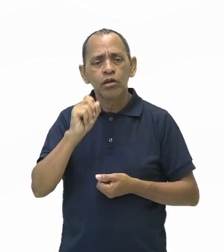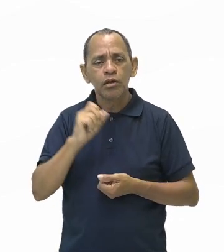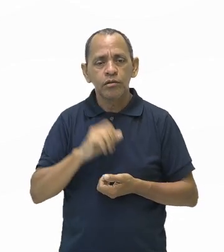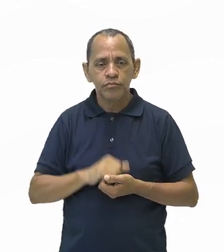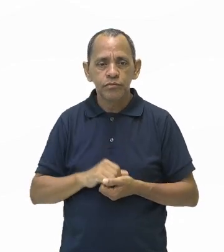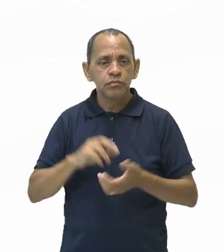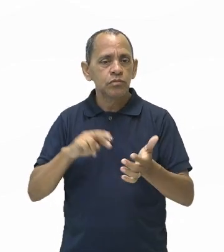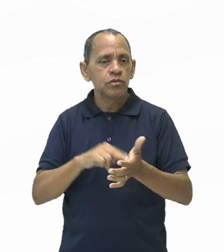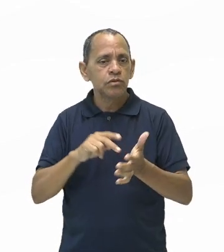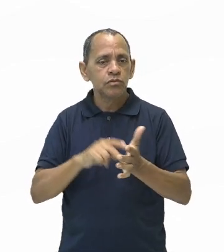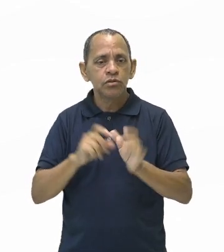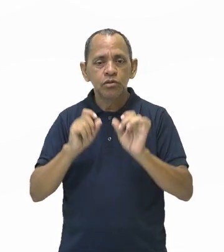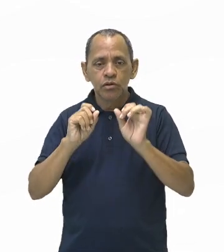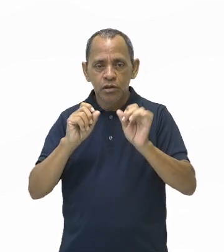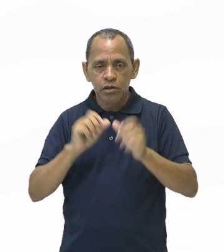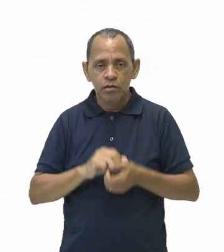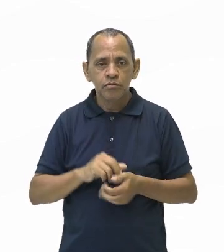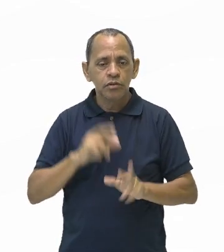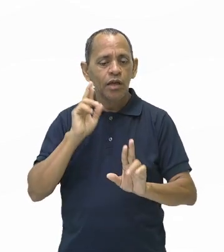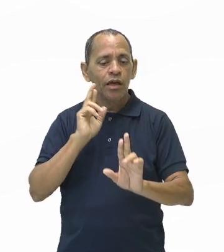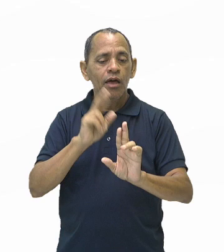eu estou